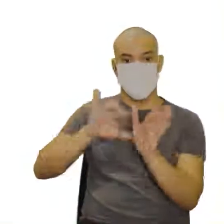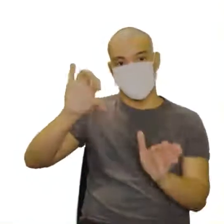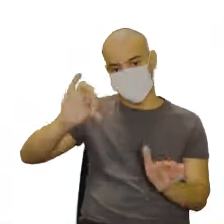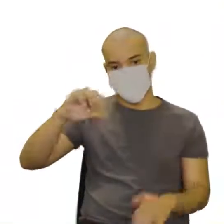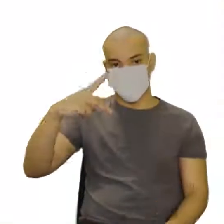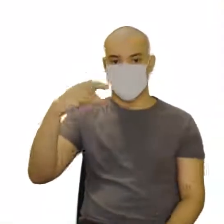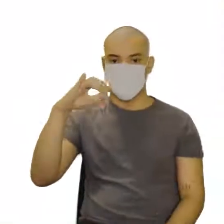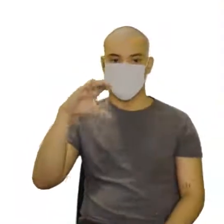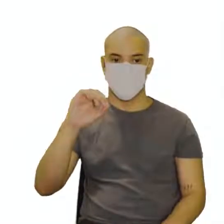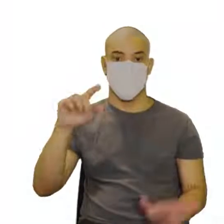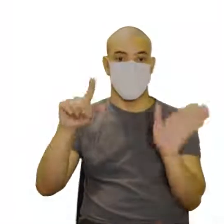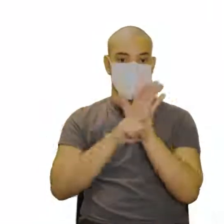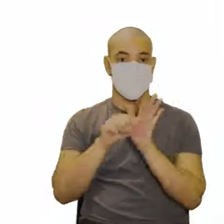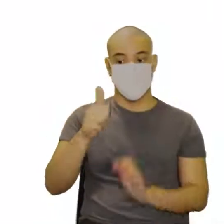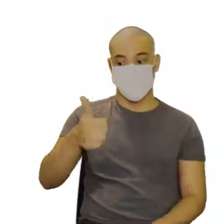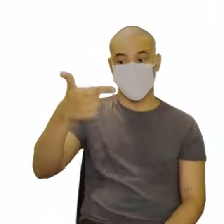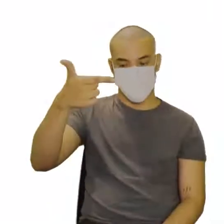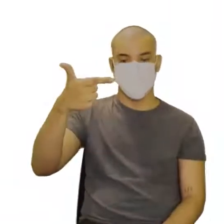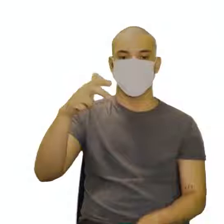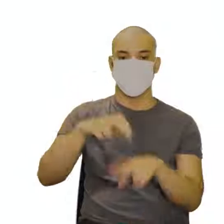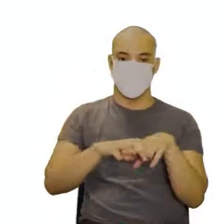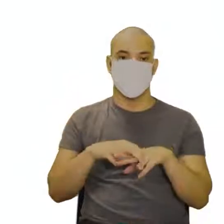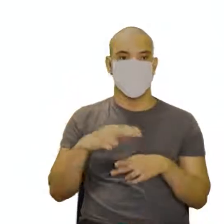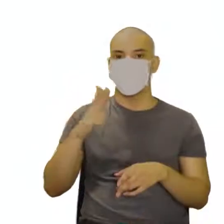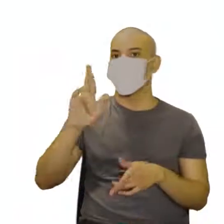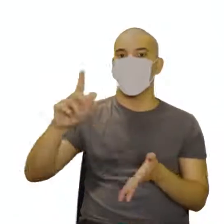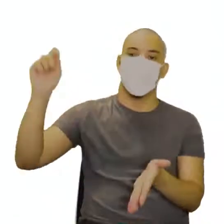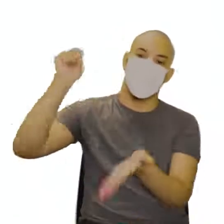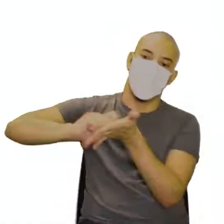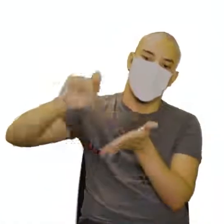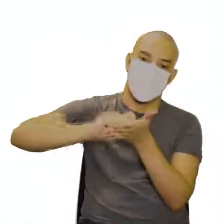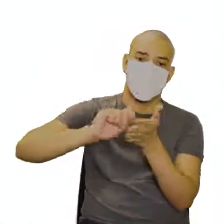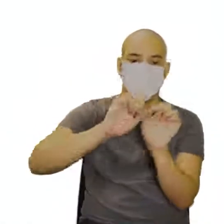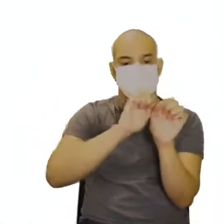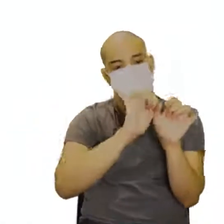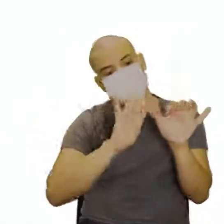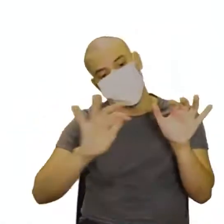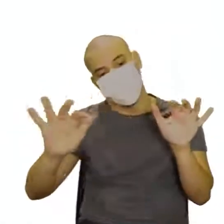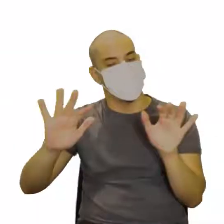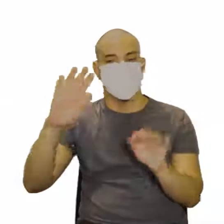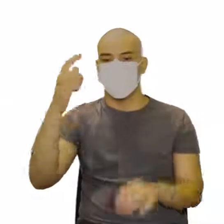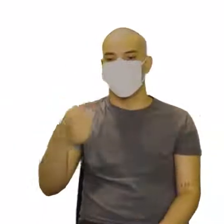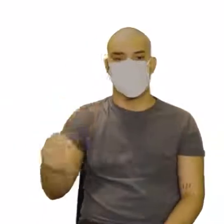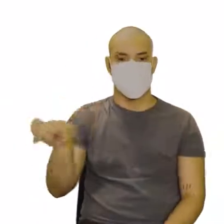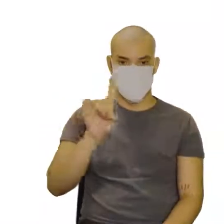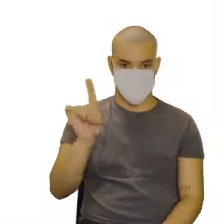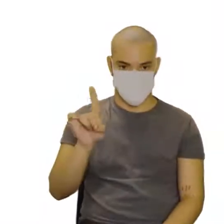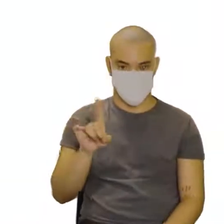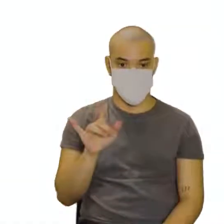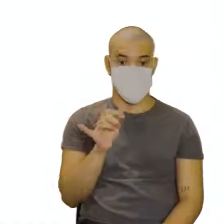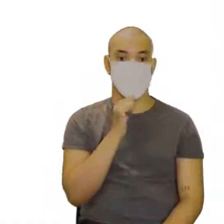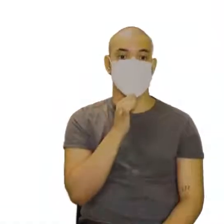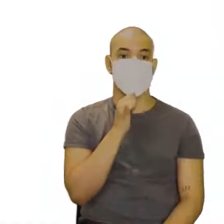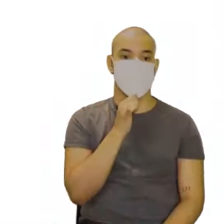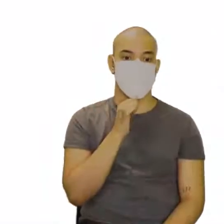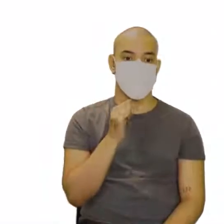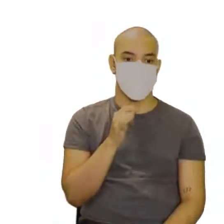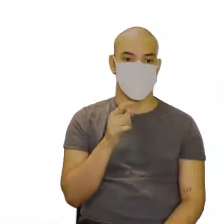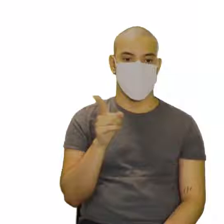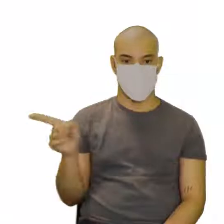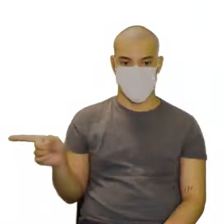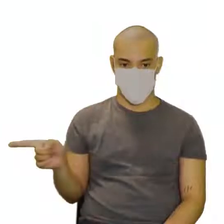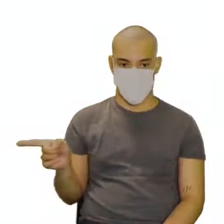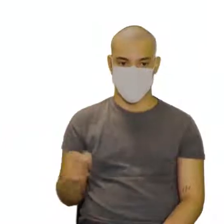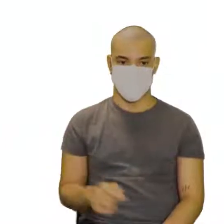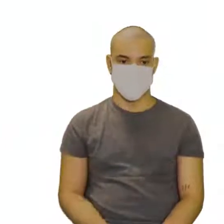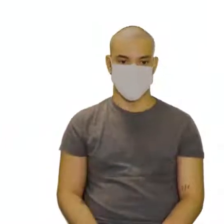tá, pessoal? Isso aqui serve para você não ter que escrever números muito pequenos. Que já pensou, olha só, eu vou falar que a capacitância vale isso aqui.